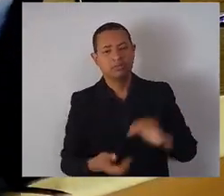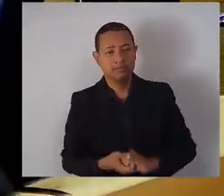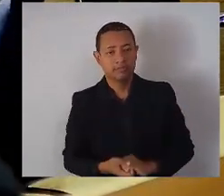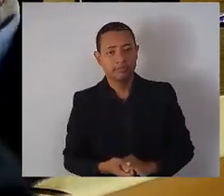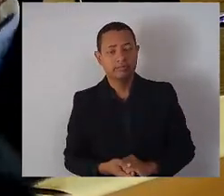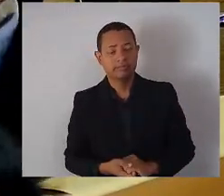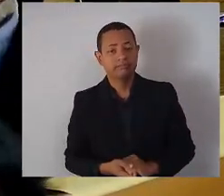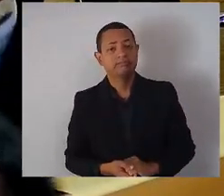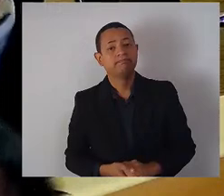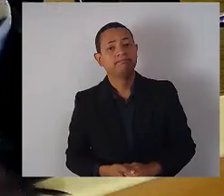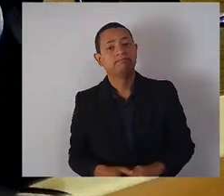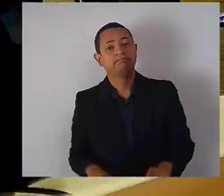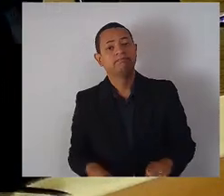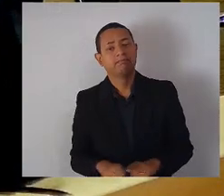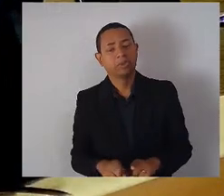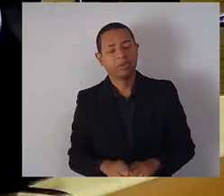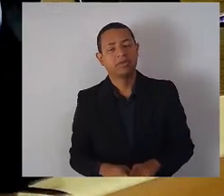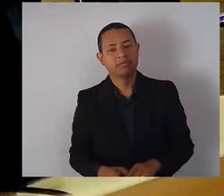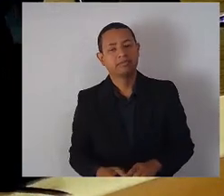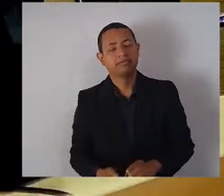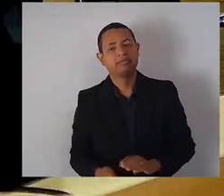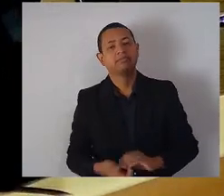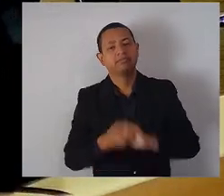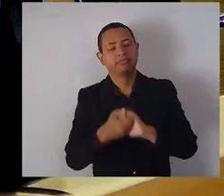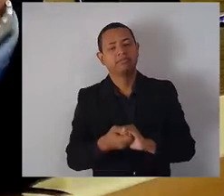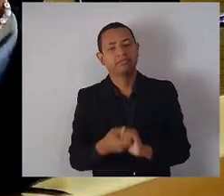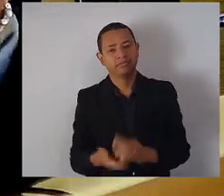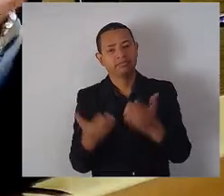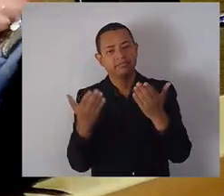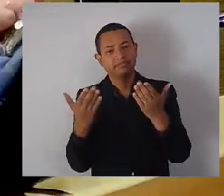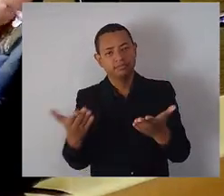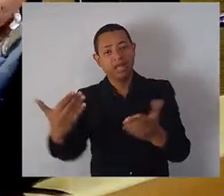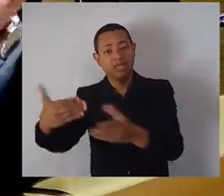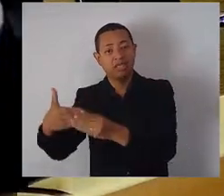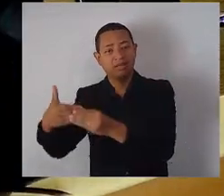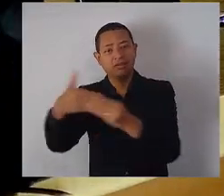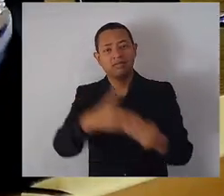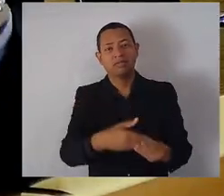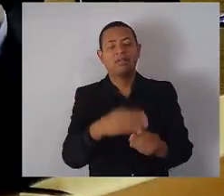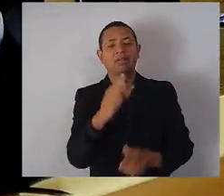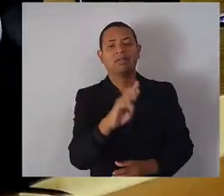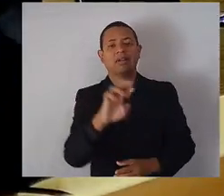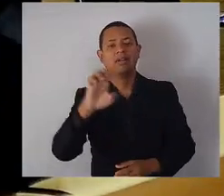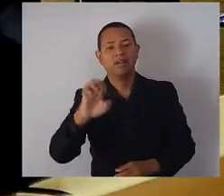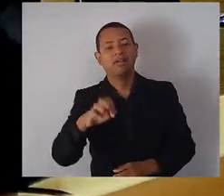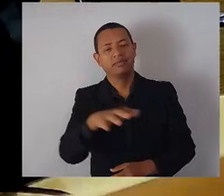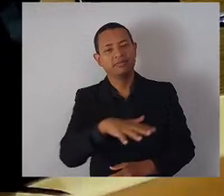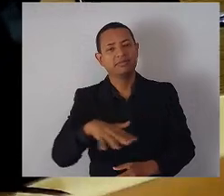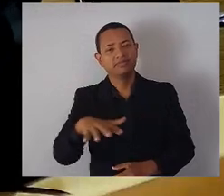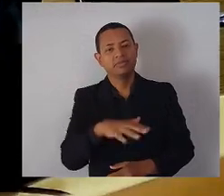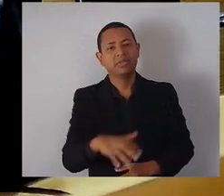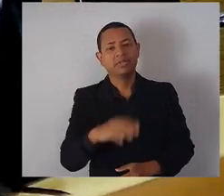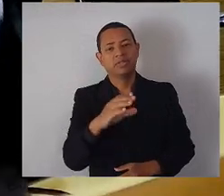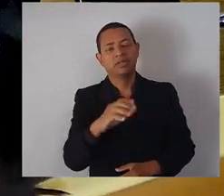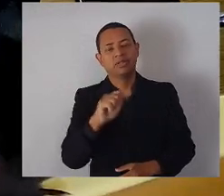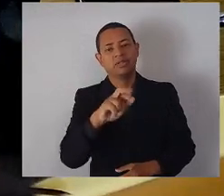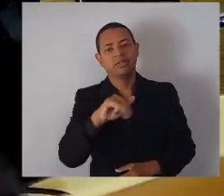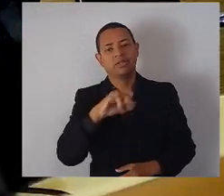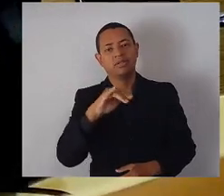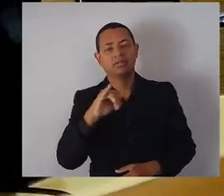reiterar os meus cumprimentos à Vossa Excelência por trazer a Justiça Eleitoral para o Cariri, num ato